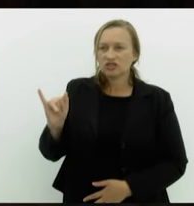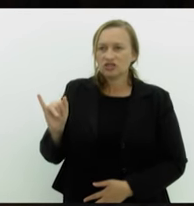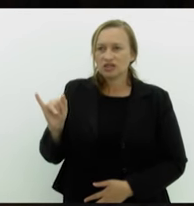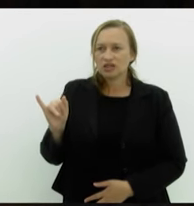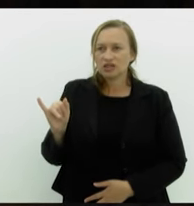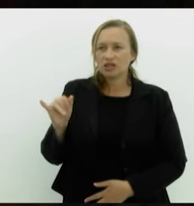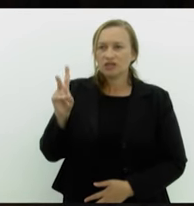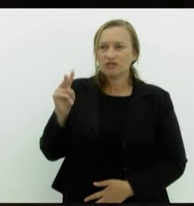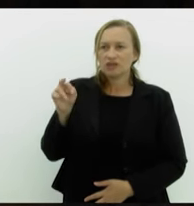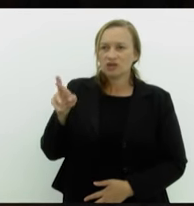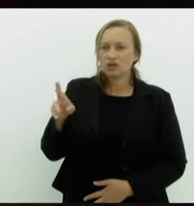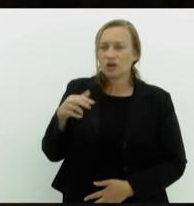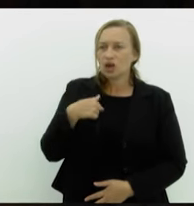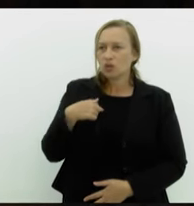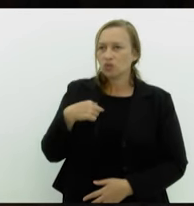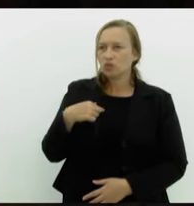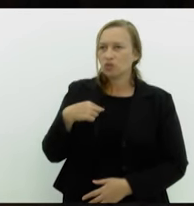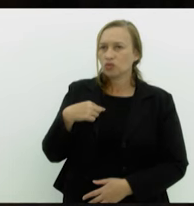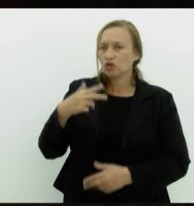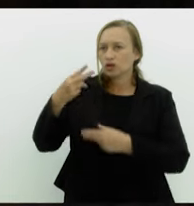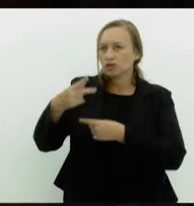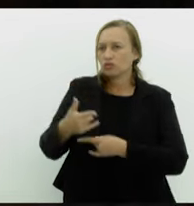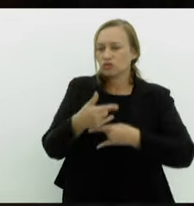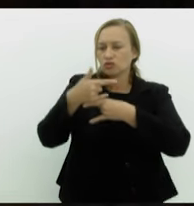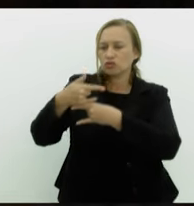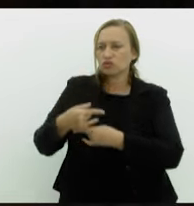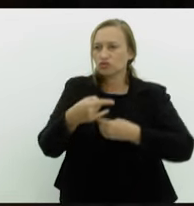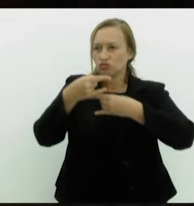Presidente, estou pelo Zoom, presidente. Oi.